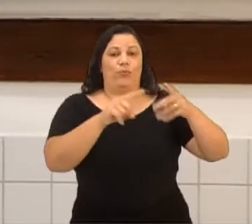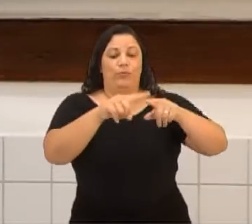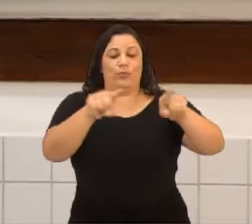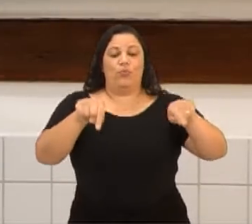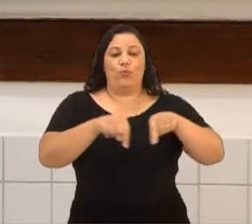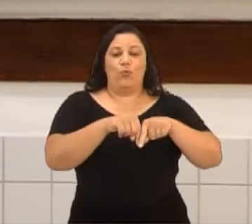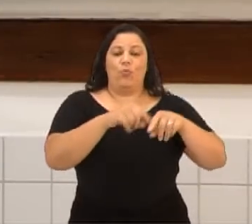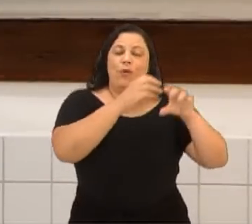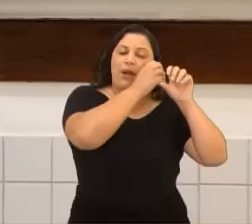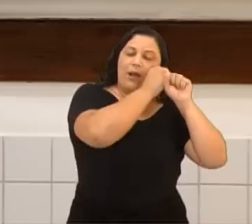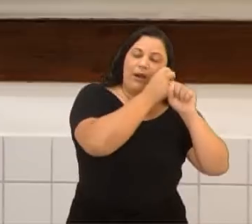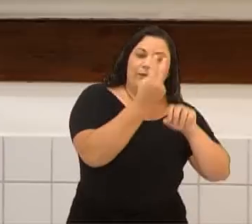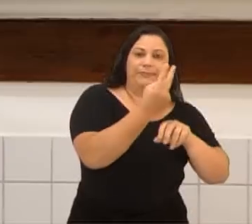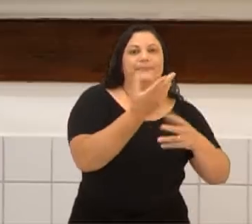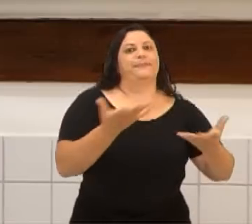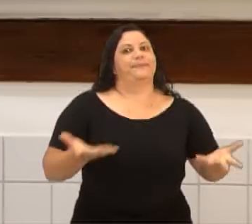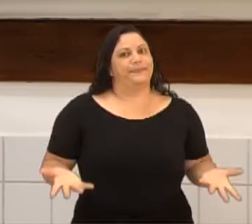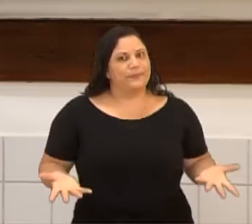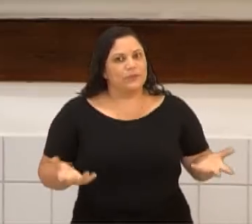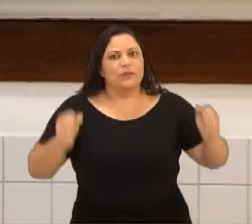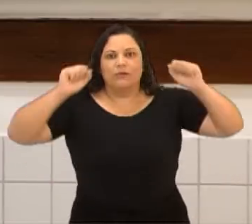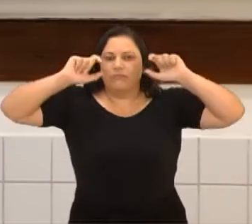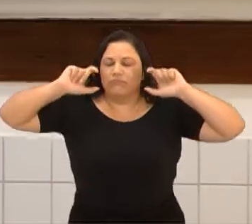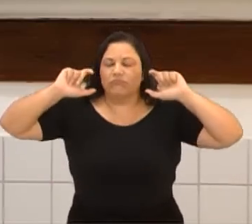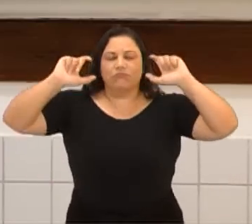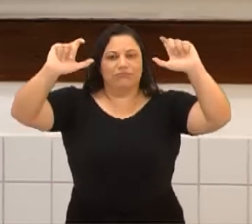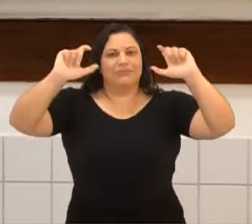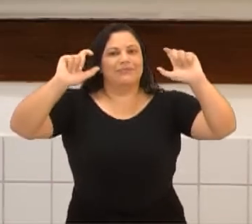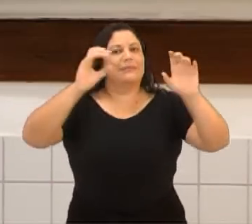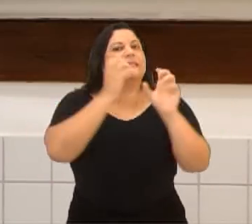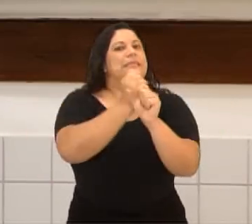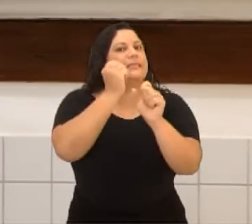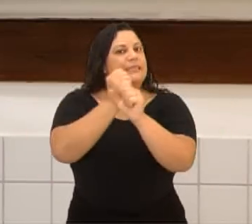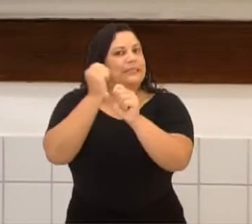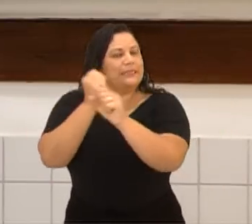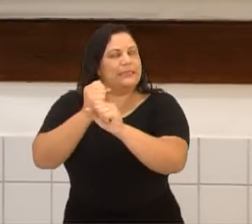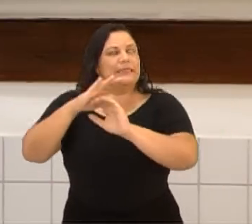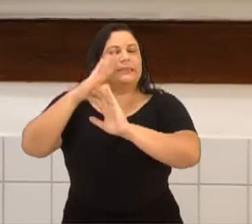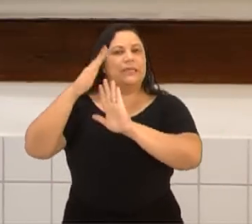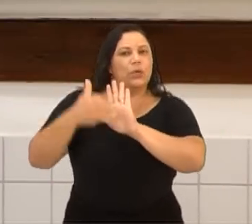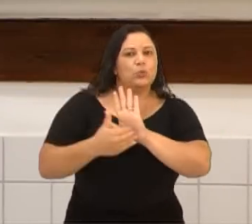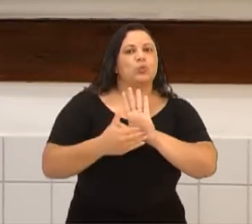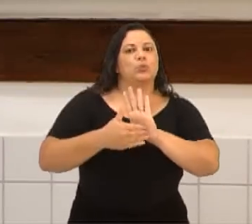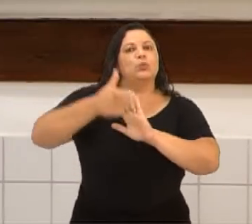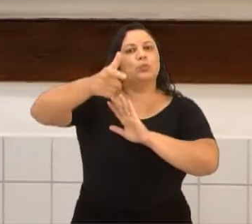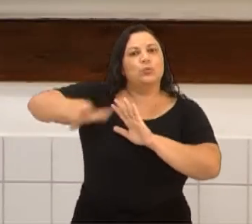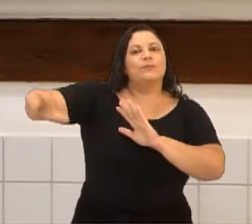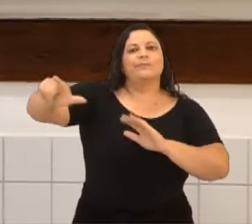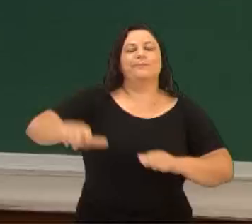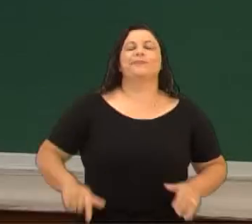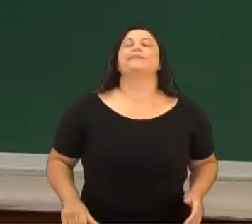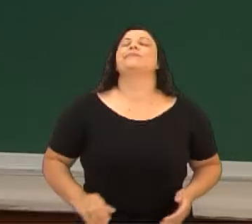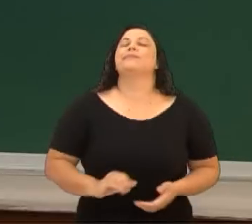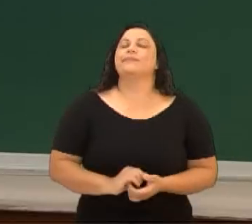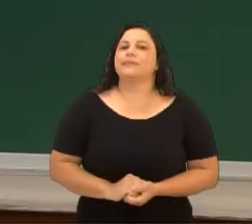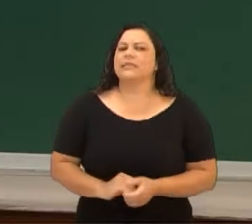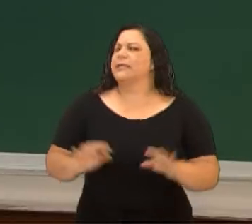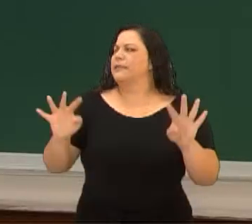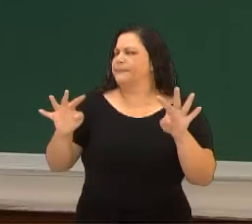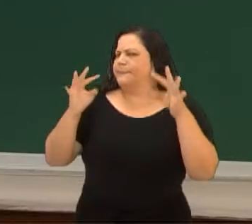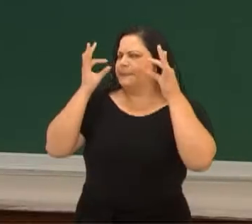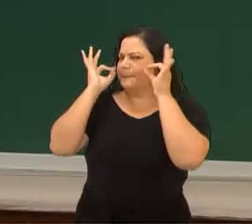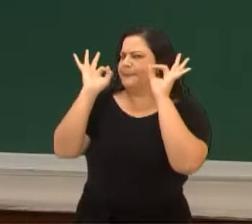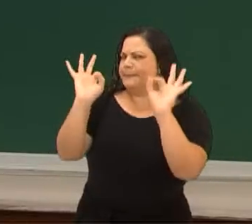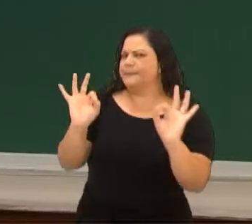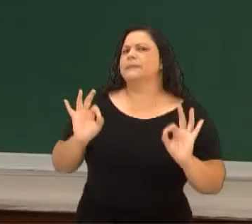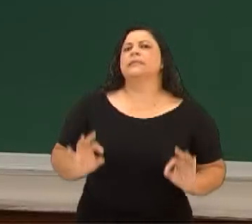Vamos acordando porque a gente precisa calcular tudo isso. Então, vamos para o próximo. Então, prestem bem atenção